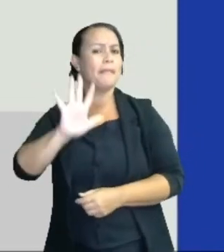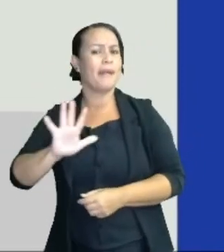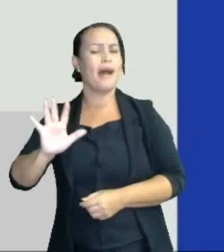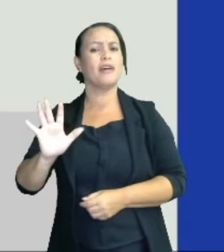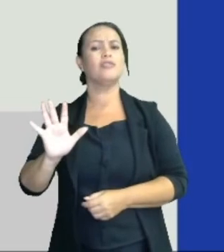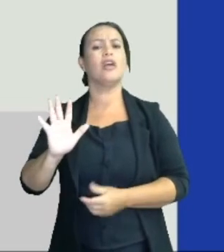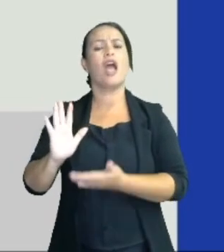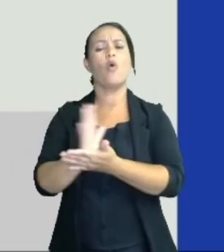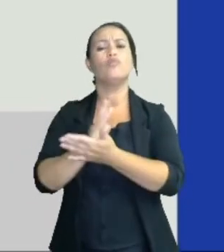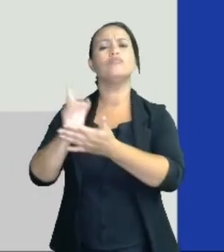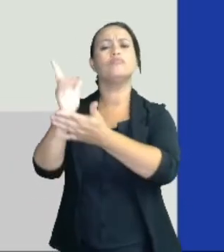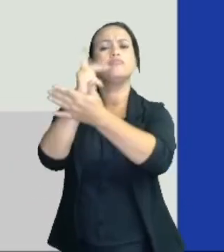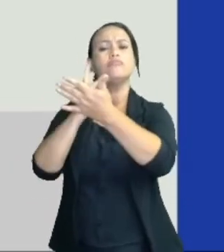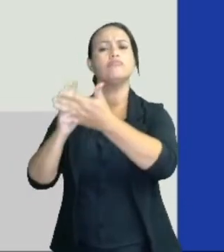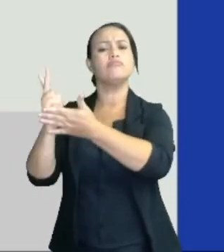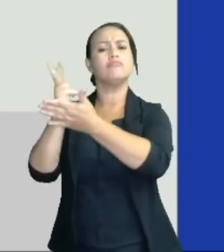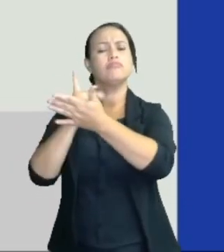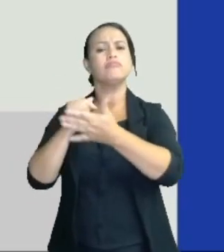elementos,